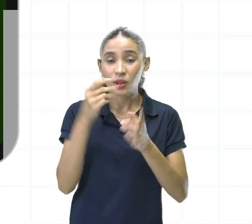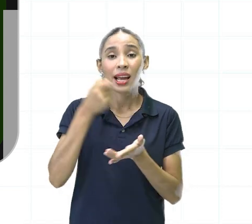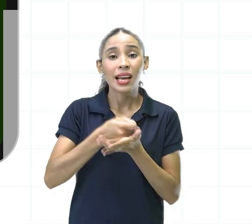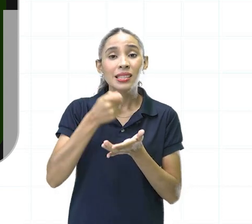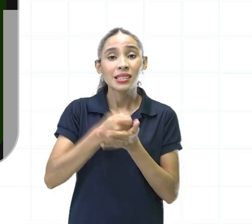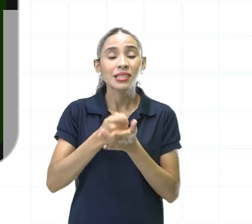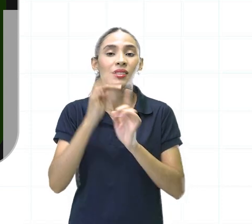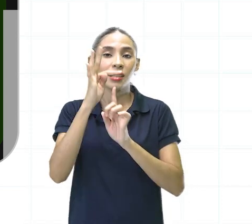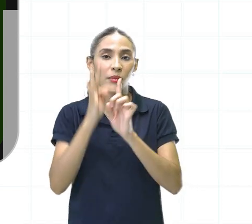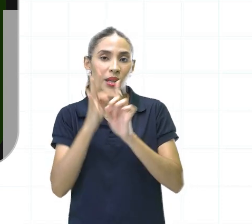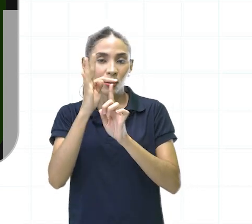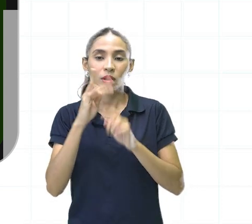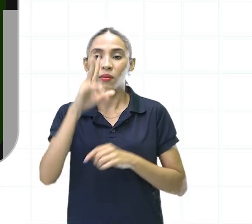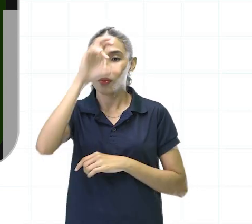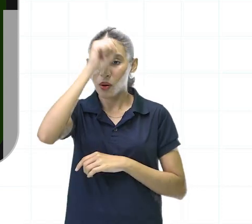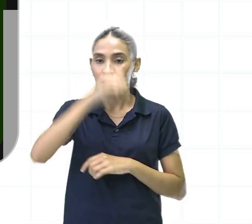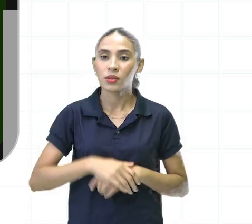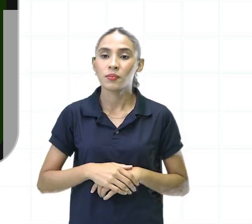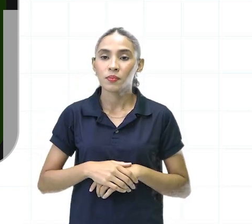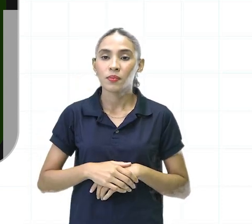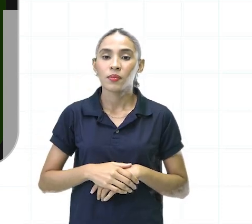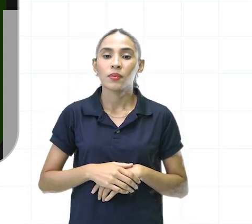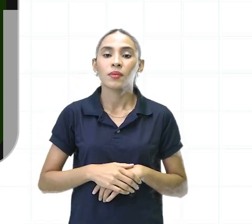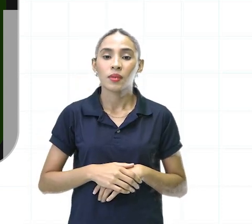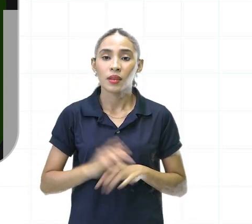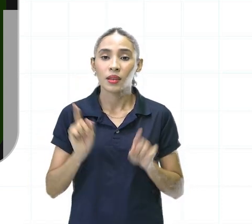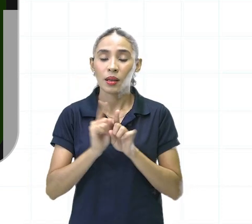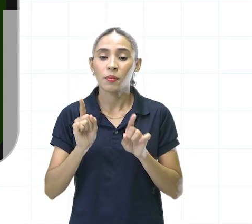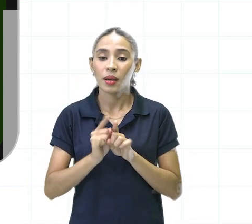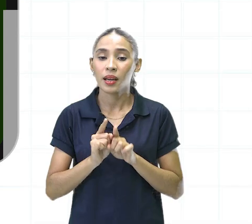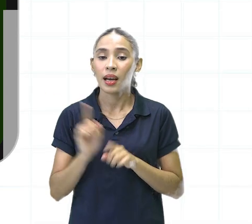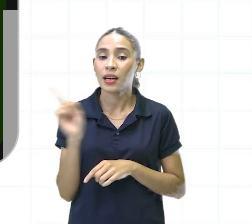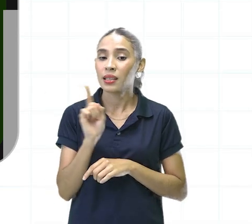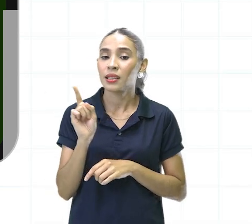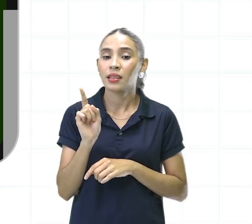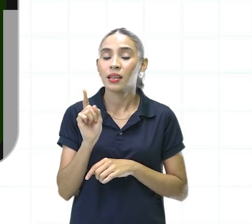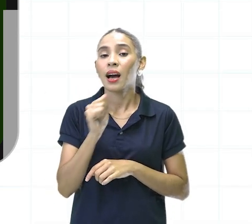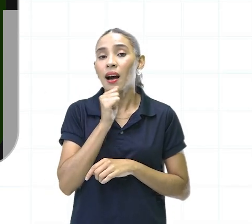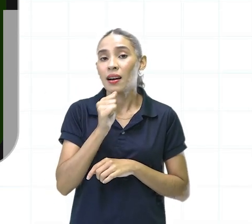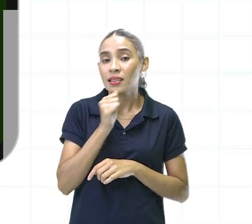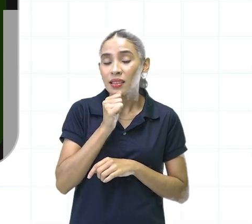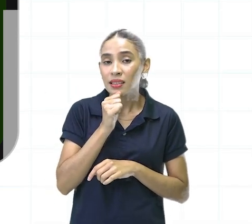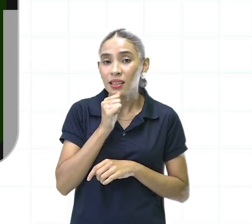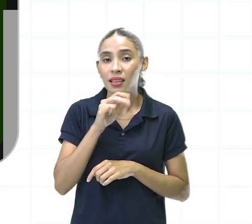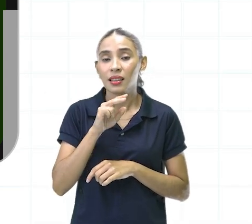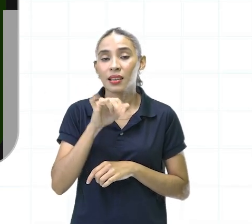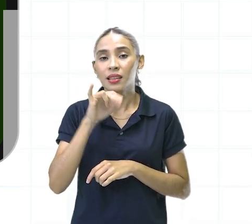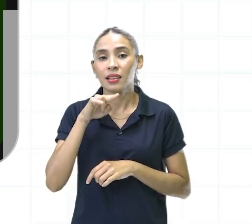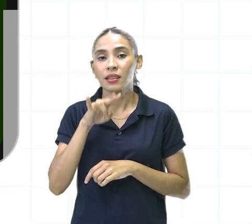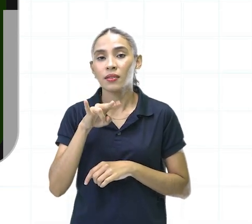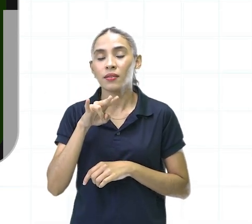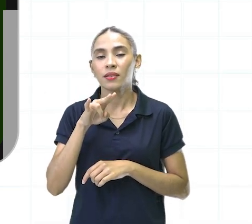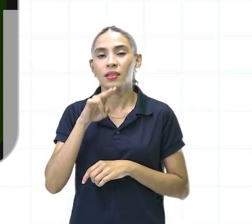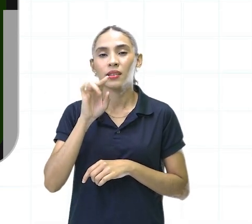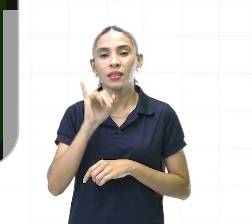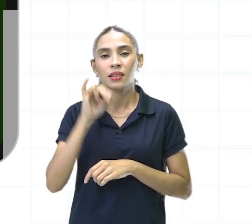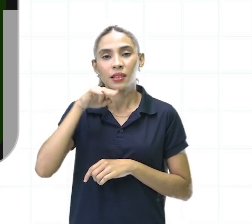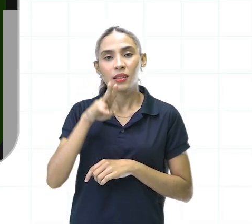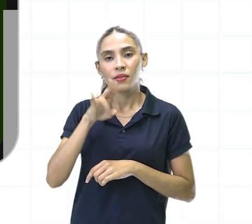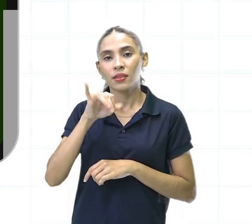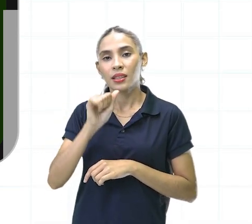exige altíssimas temperaturas, tornando-a cara, e ainda é inviável